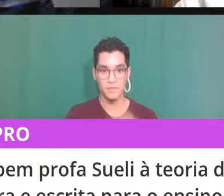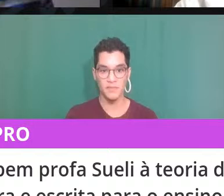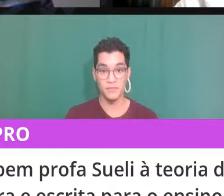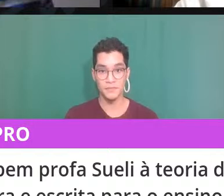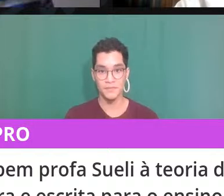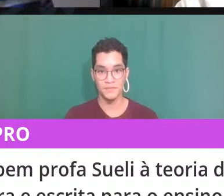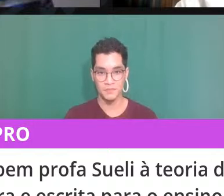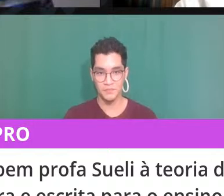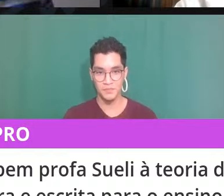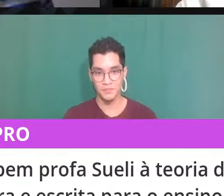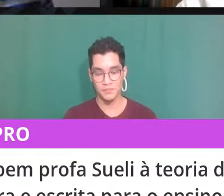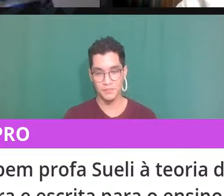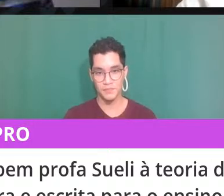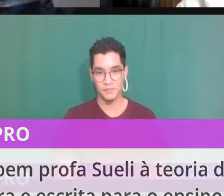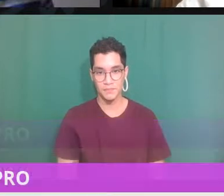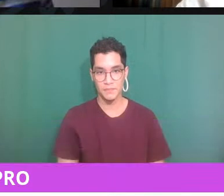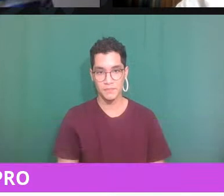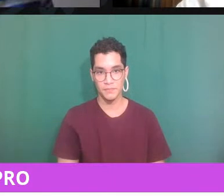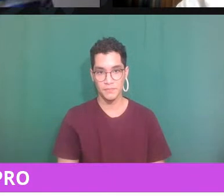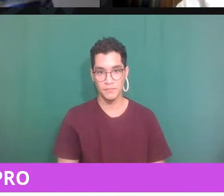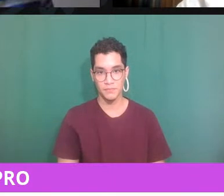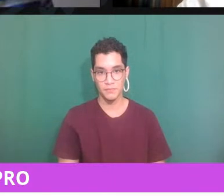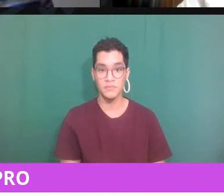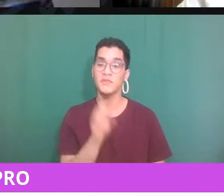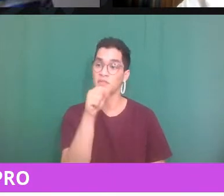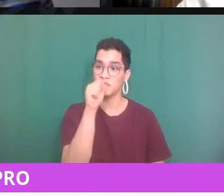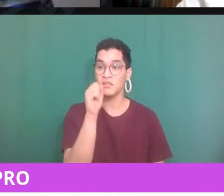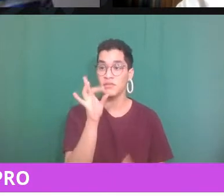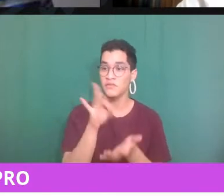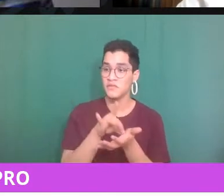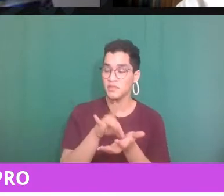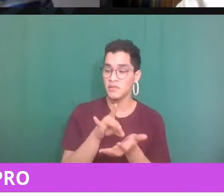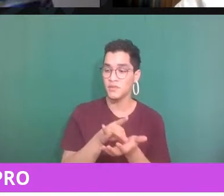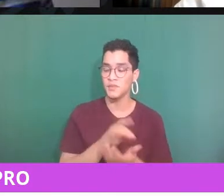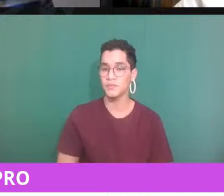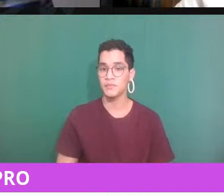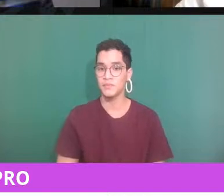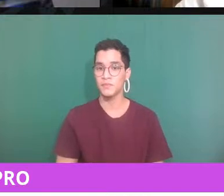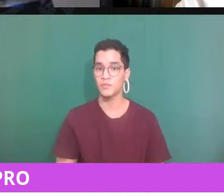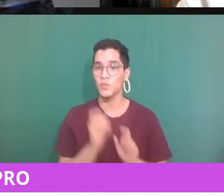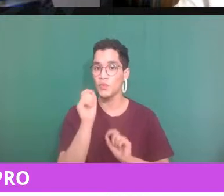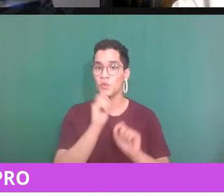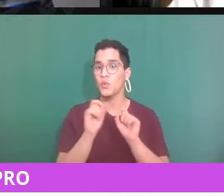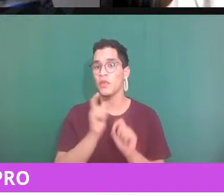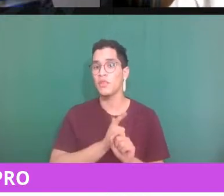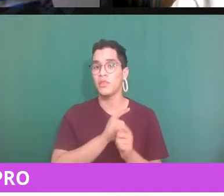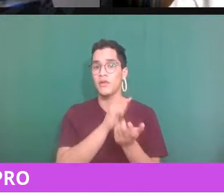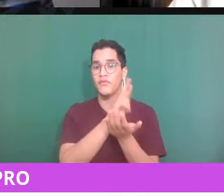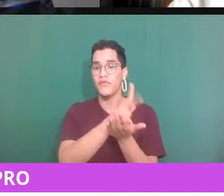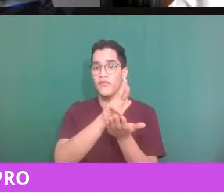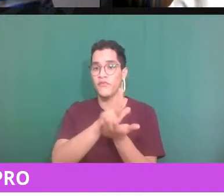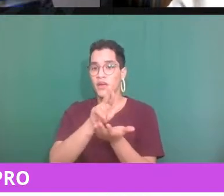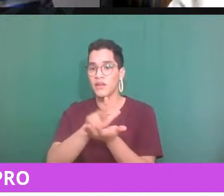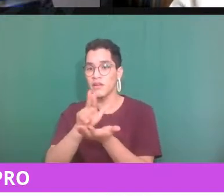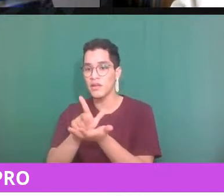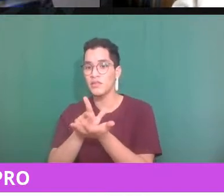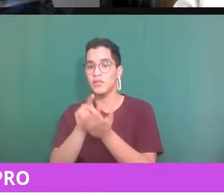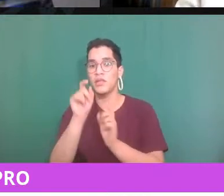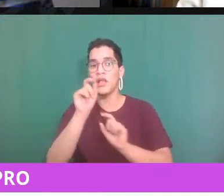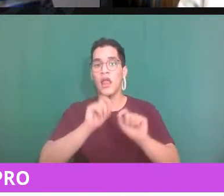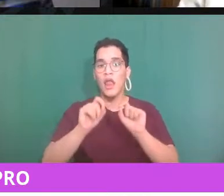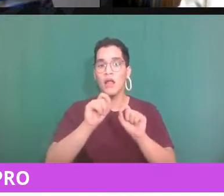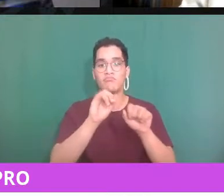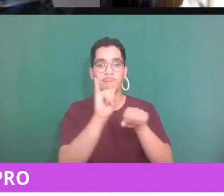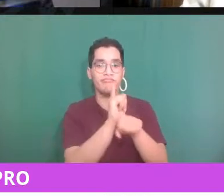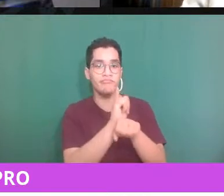como uma estratégia de aprendizagem. Sim, sem dúvida nenhuma. Nós temos diferentes estratégias para ensinar, né?